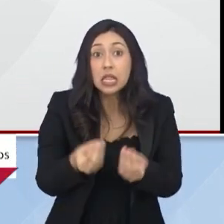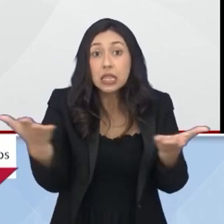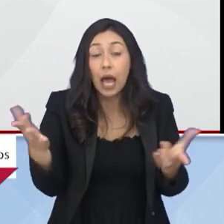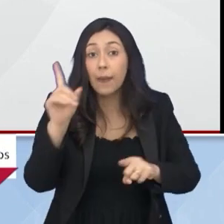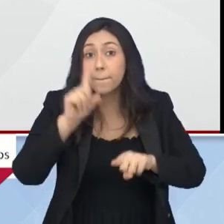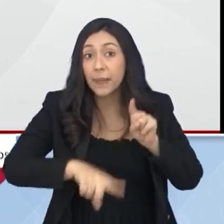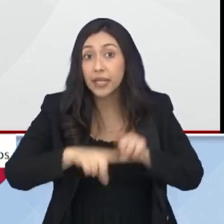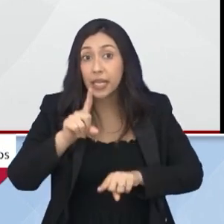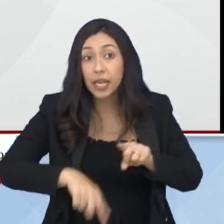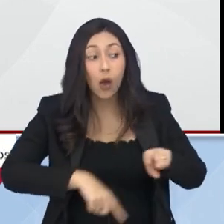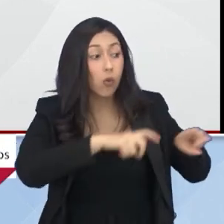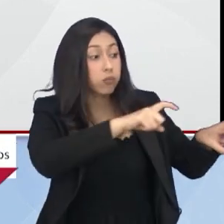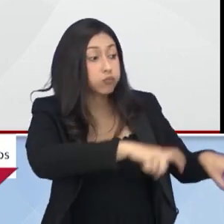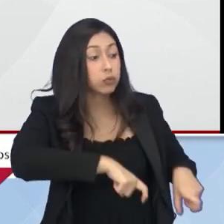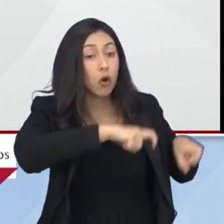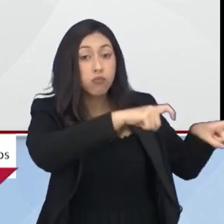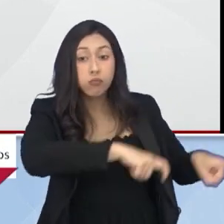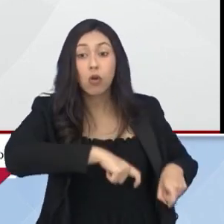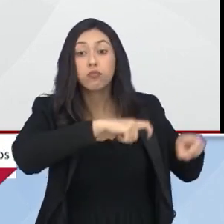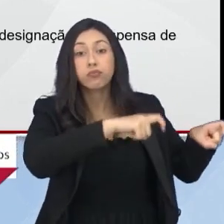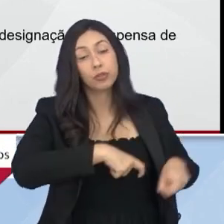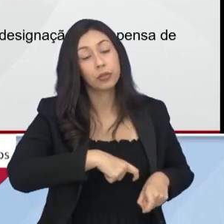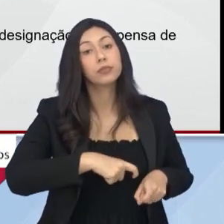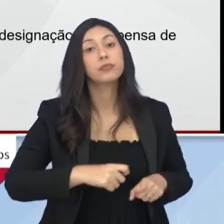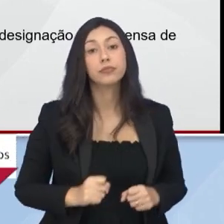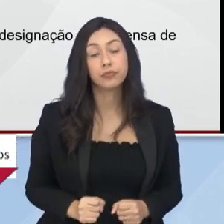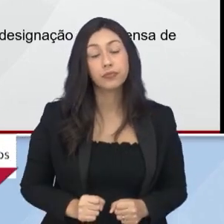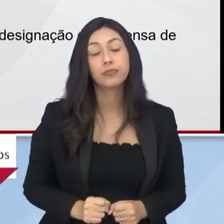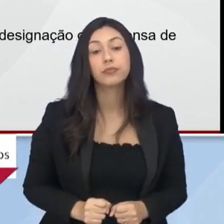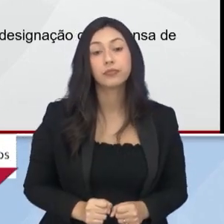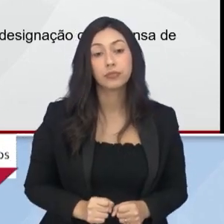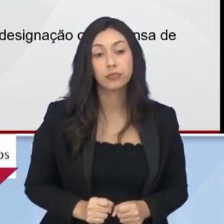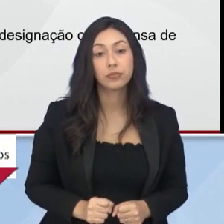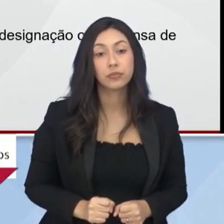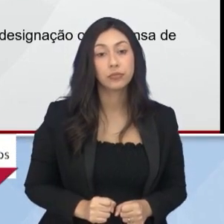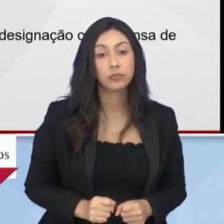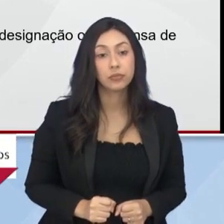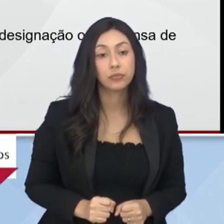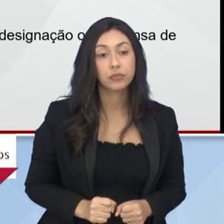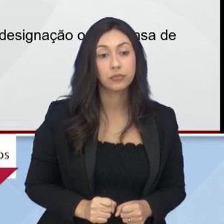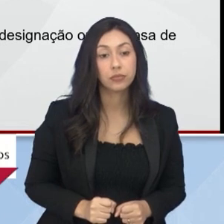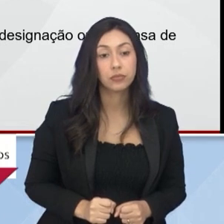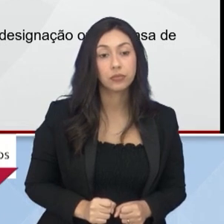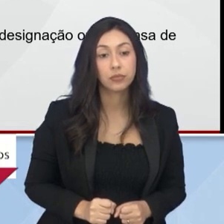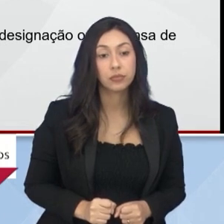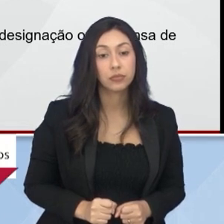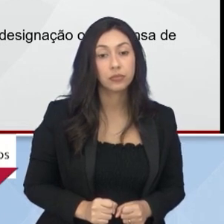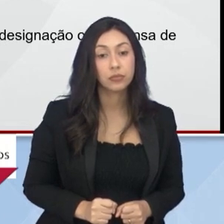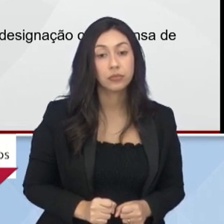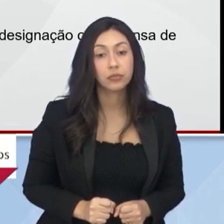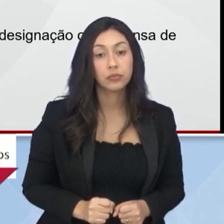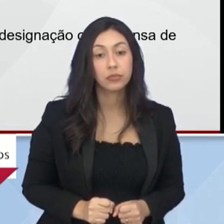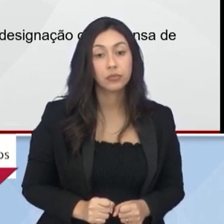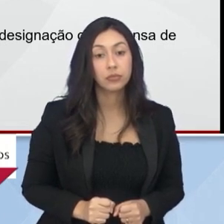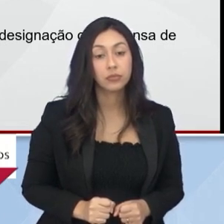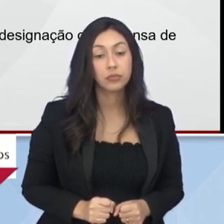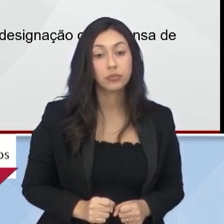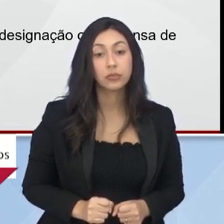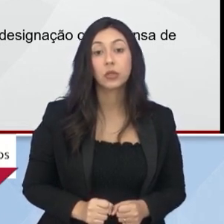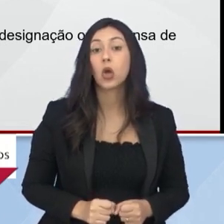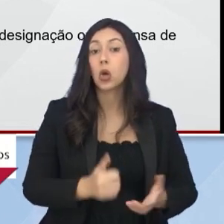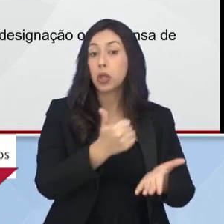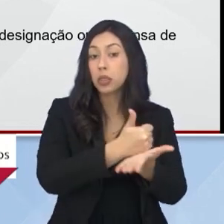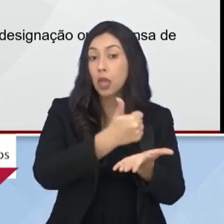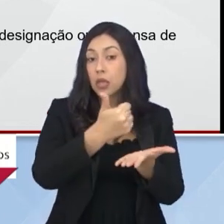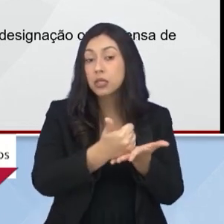pá ISO a gente viu bastante admissão de pessoal